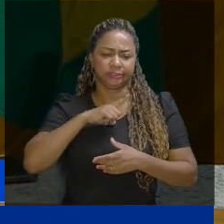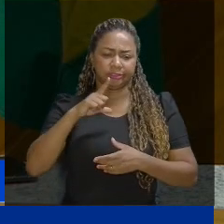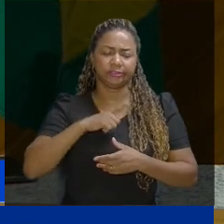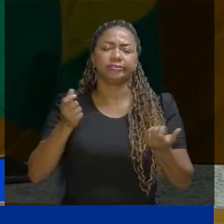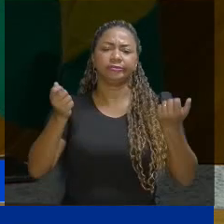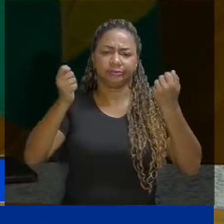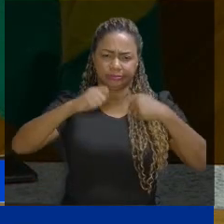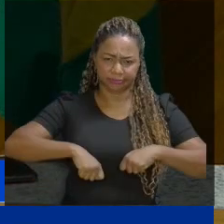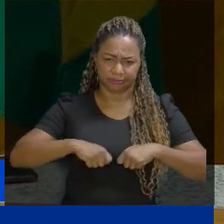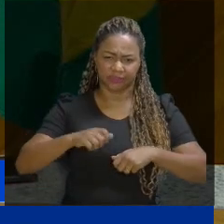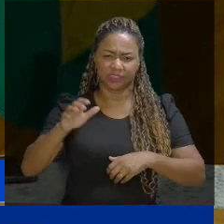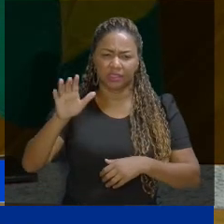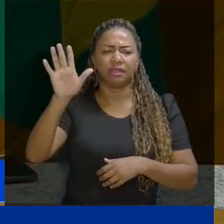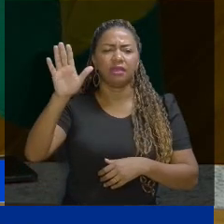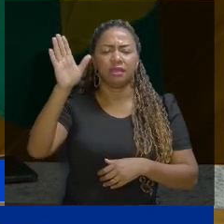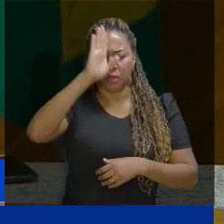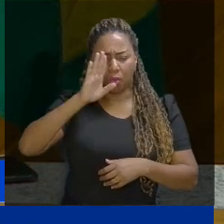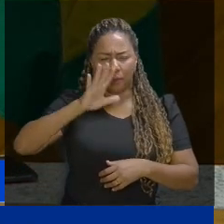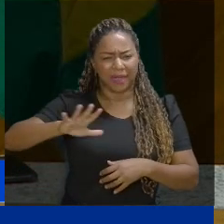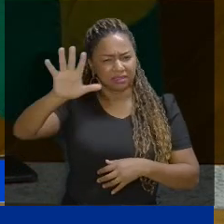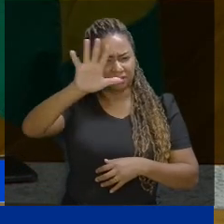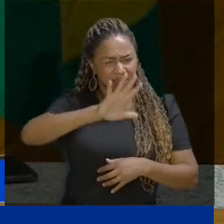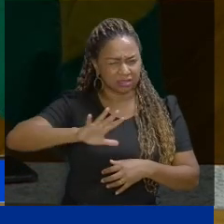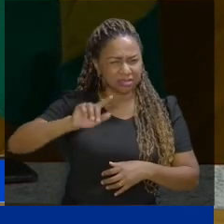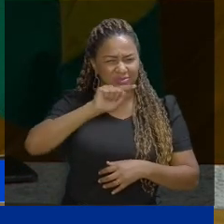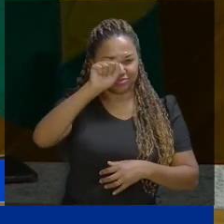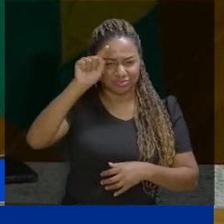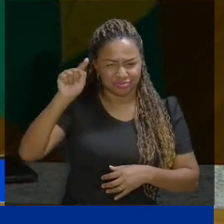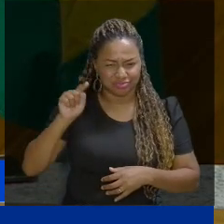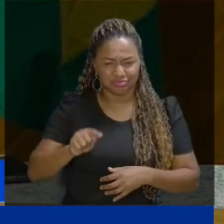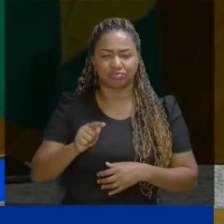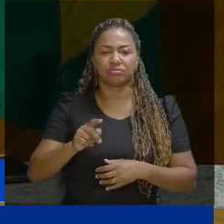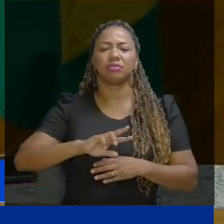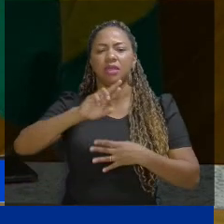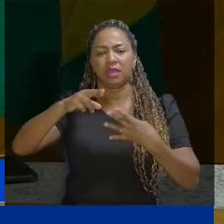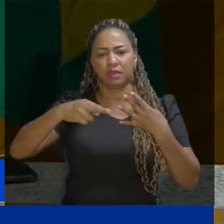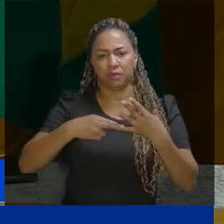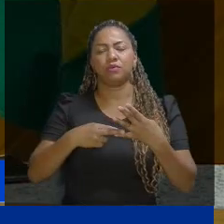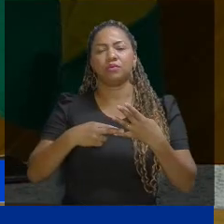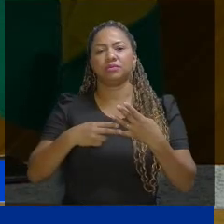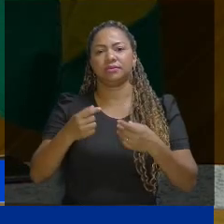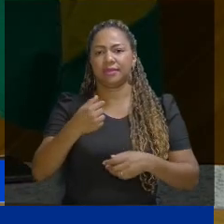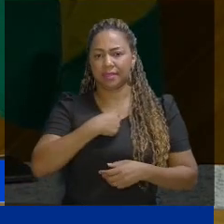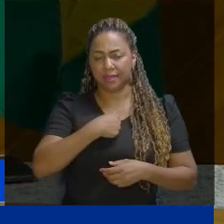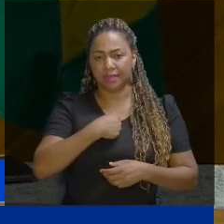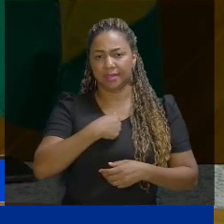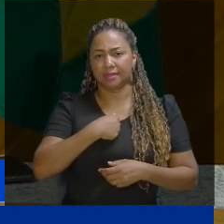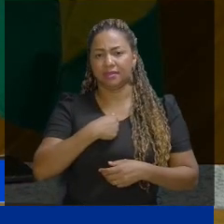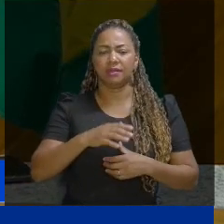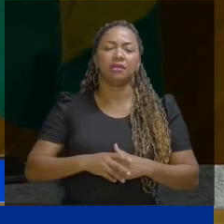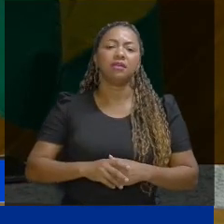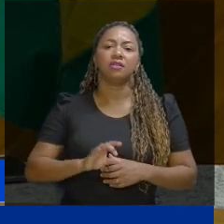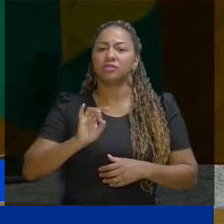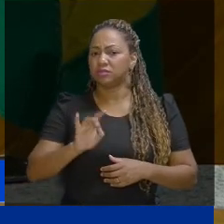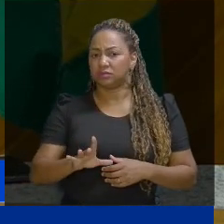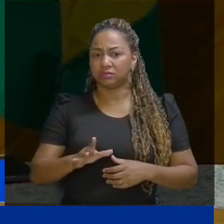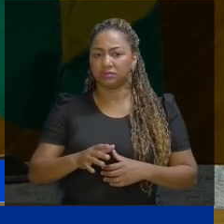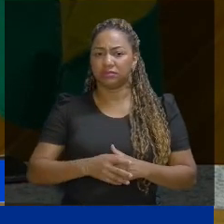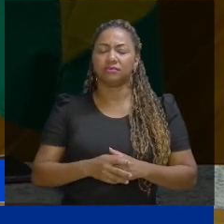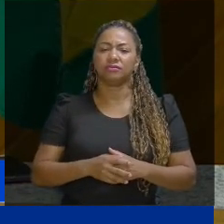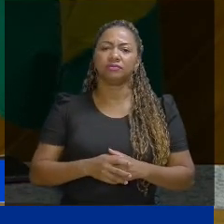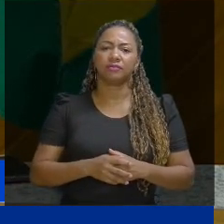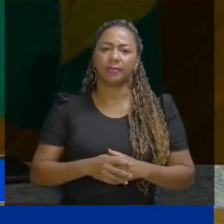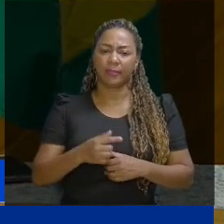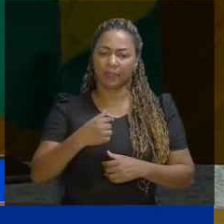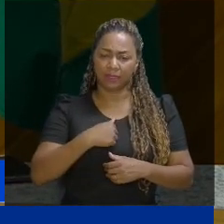Brasil inteiro para poder ajuizar o recurso cabível era eu. Era esta